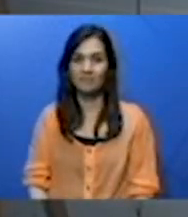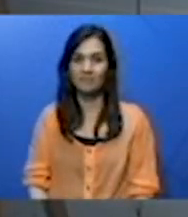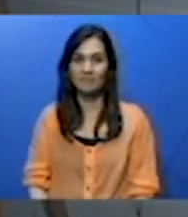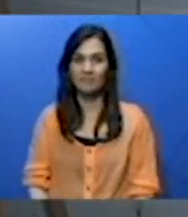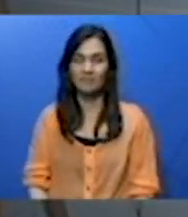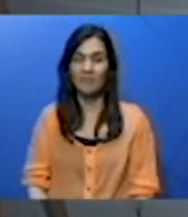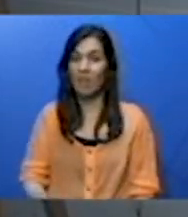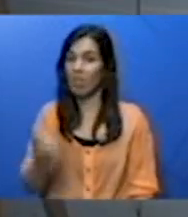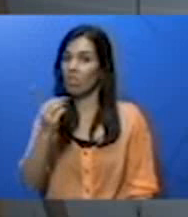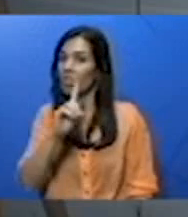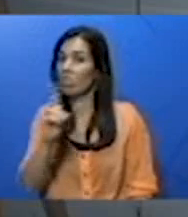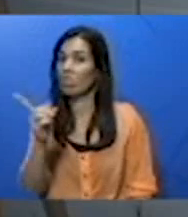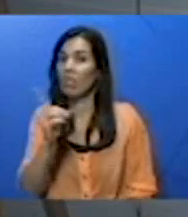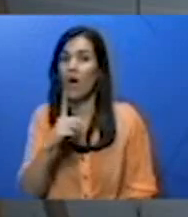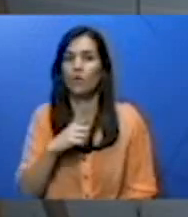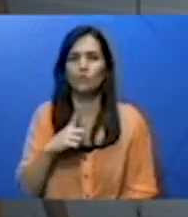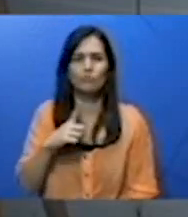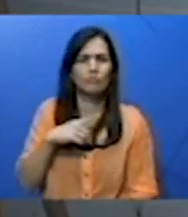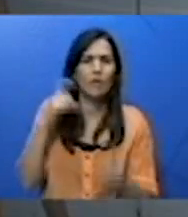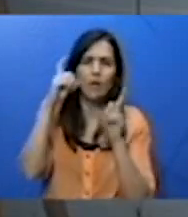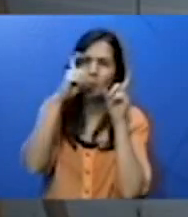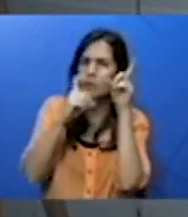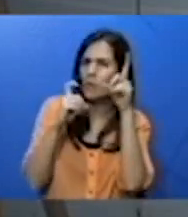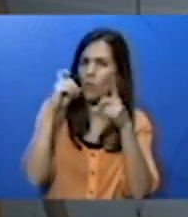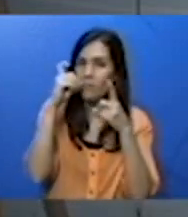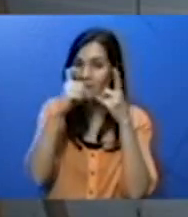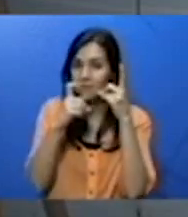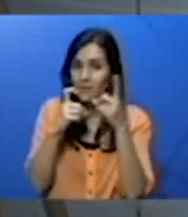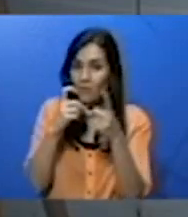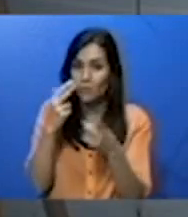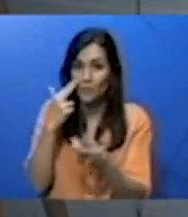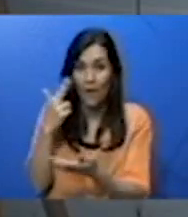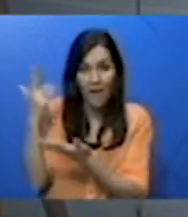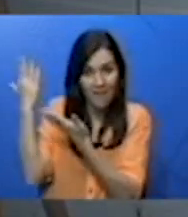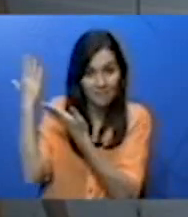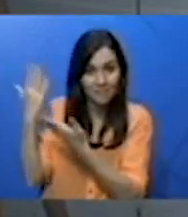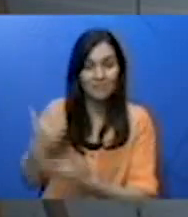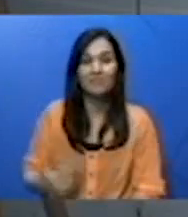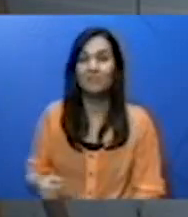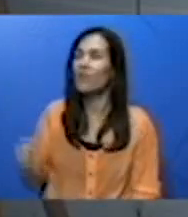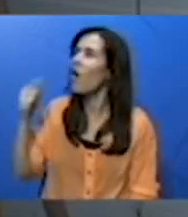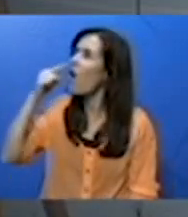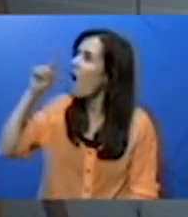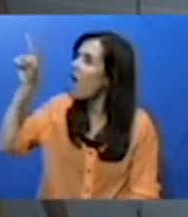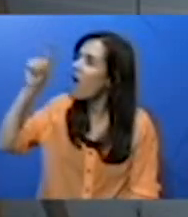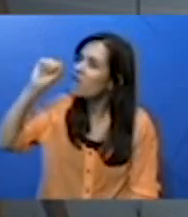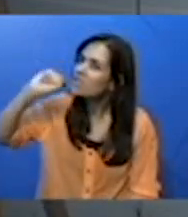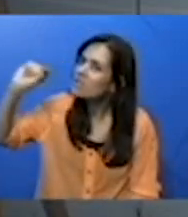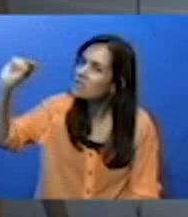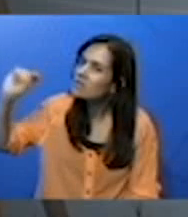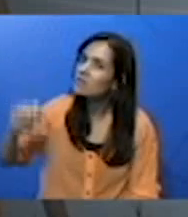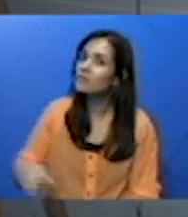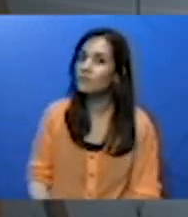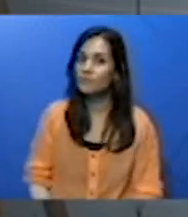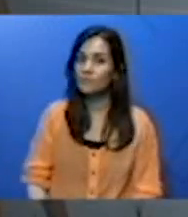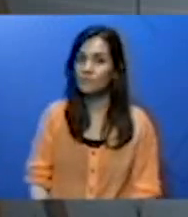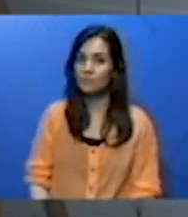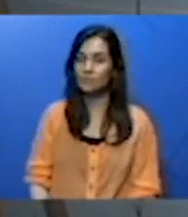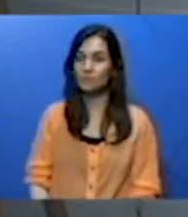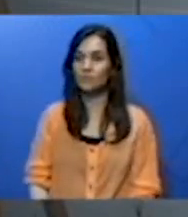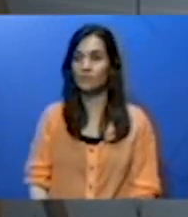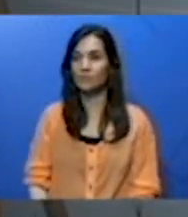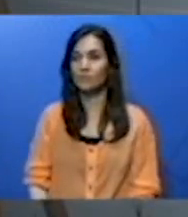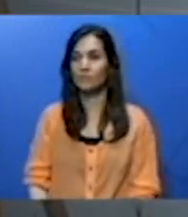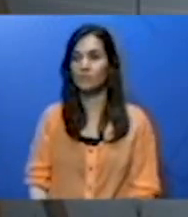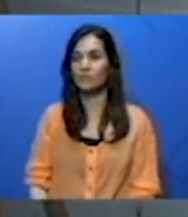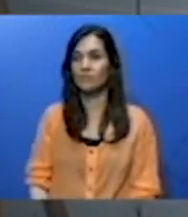Não ter muitas preocupações. Ai, você tem preocupações, Clarinhas? Só com as minhas tarefas, professora.